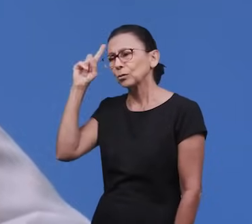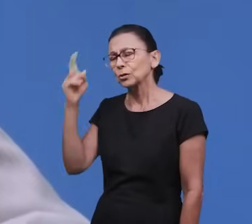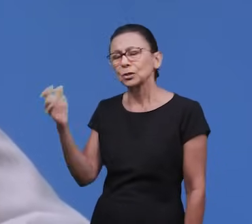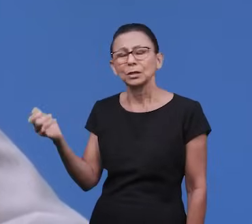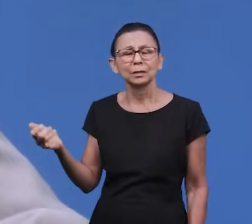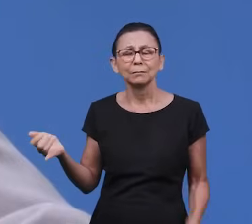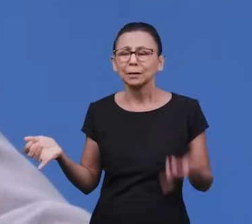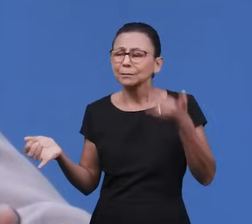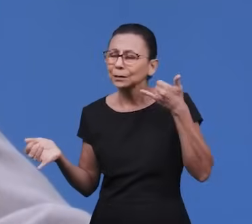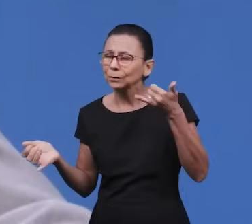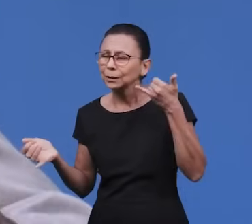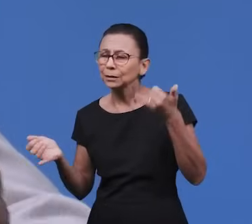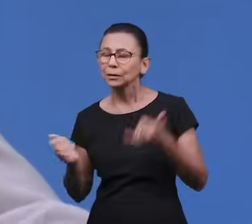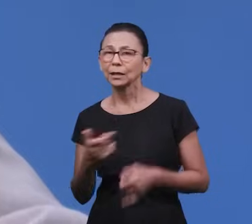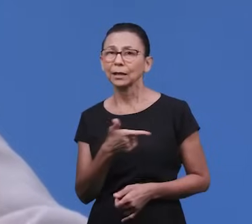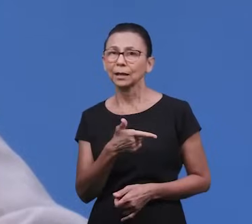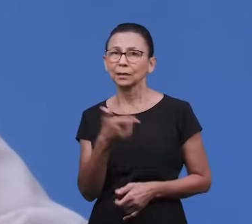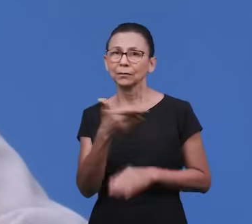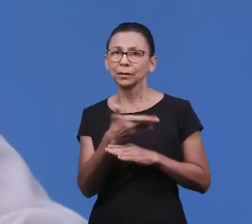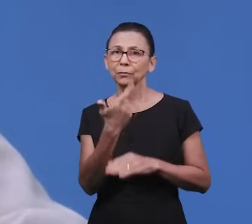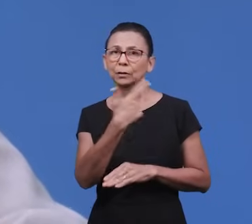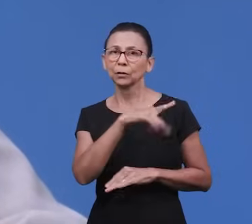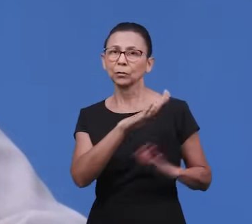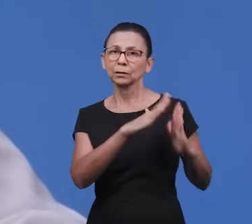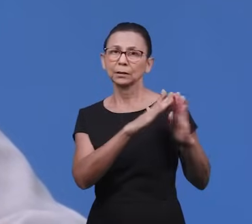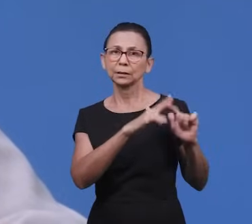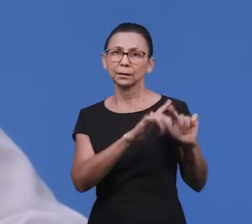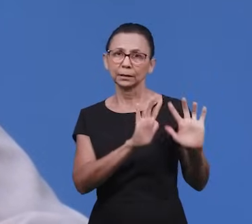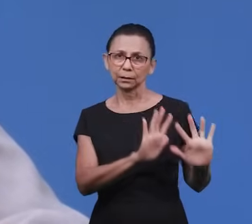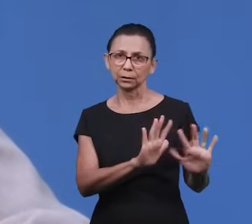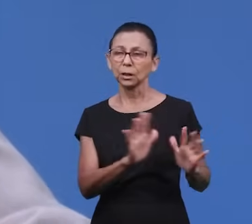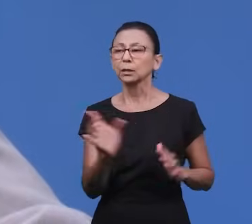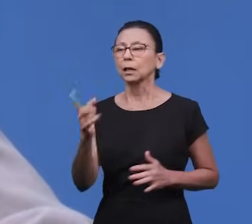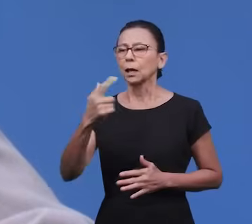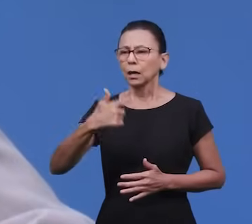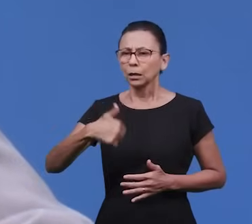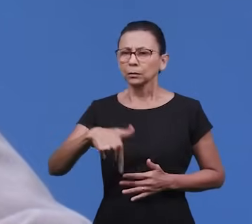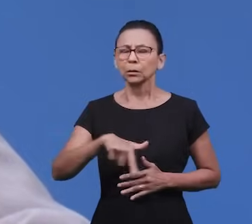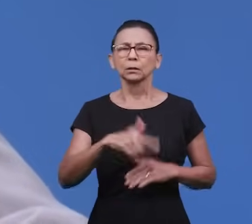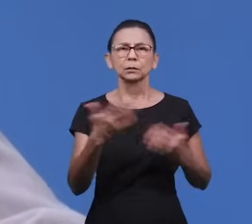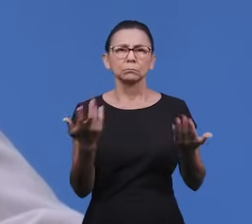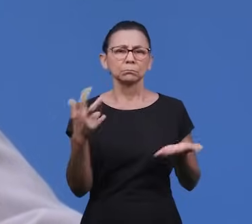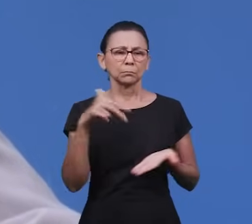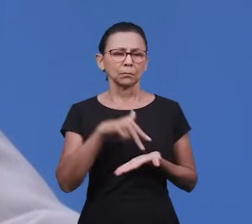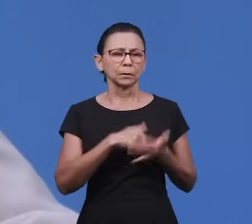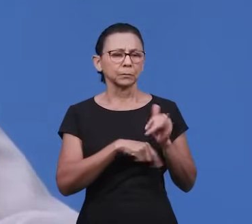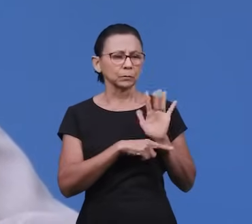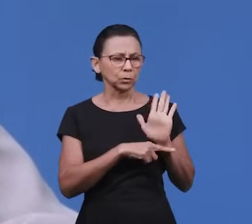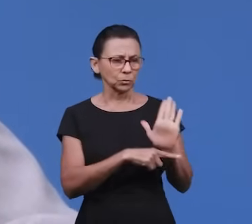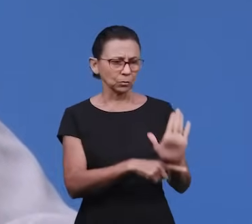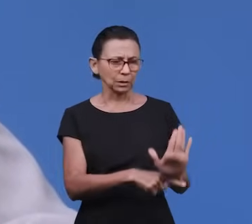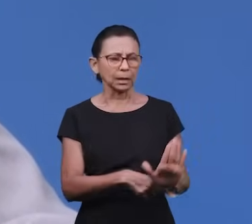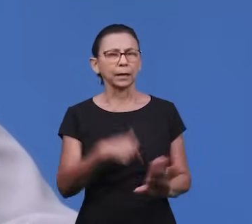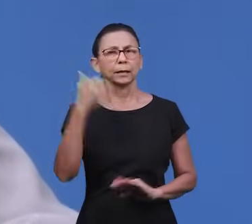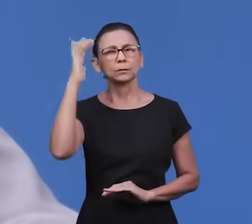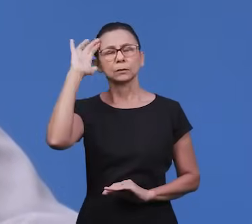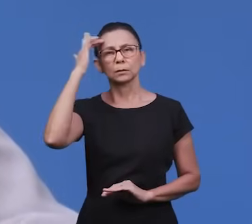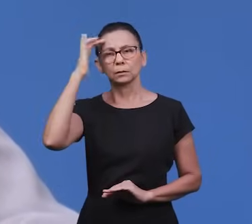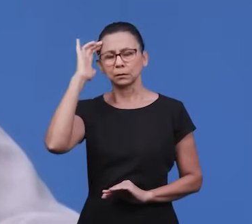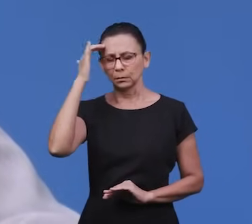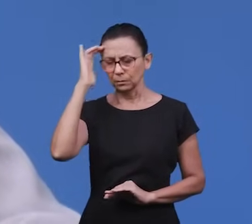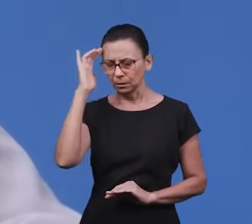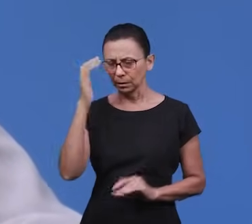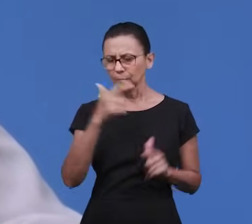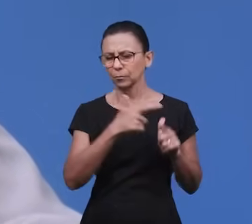todo dia. Não, nós estamos aqui para isso. Ela é de outra denominação. Minha irmã, nós estamos aqui para atender, nós entendemos